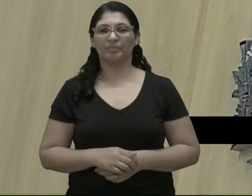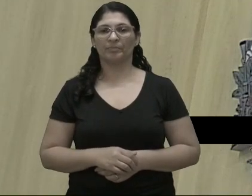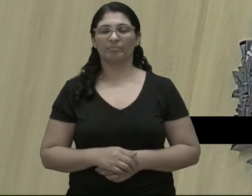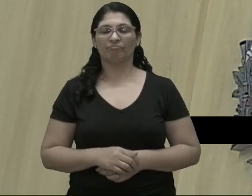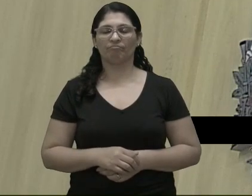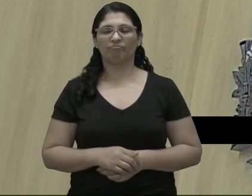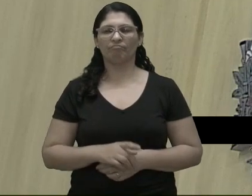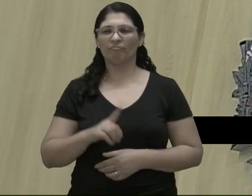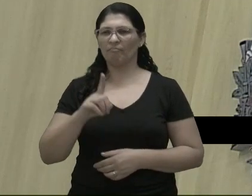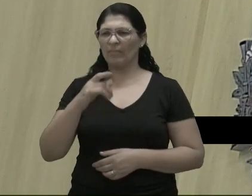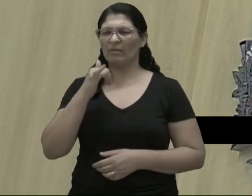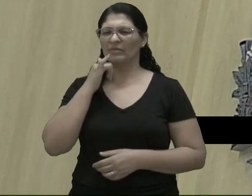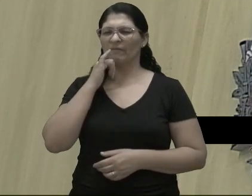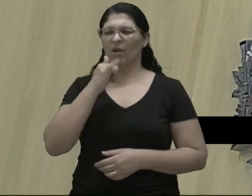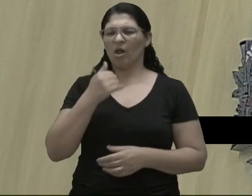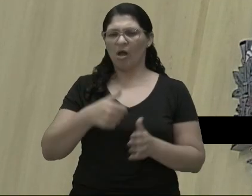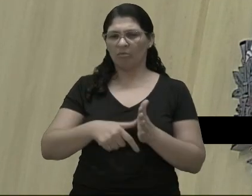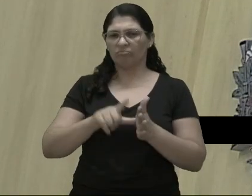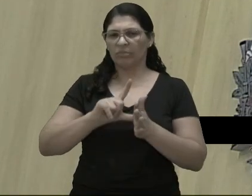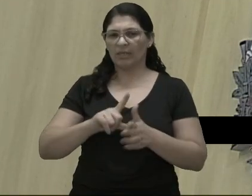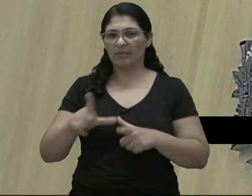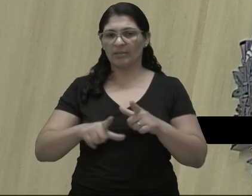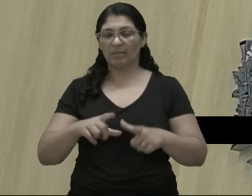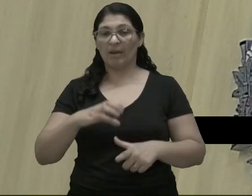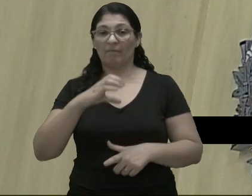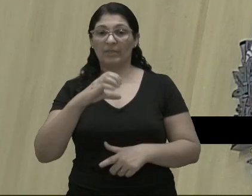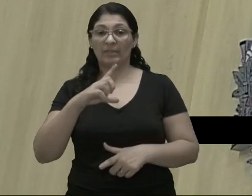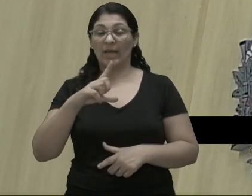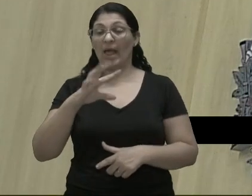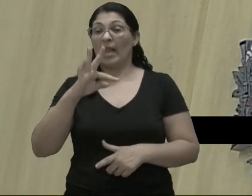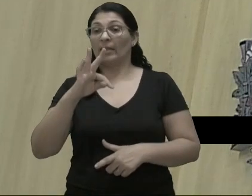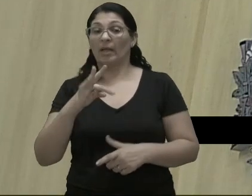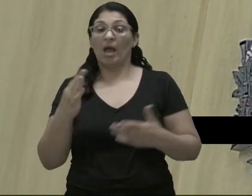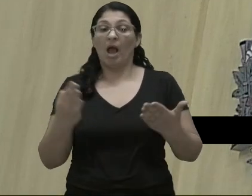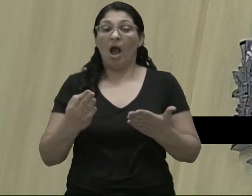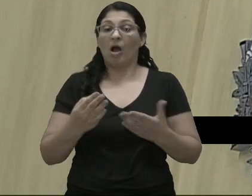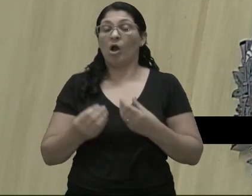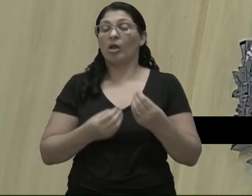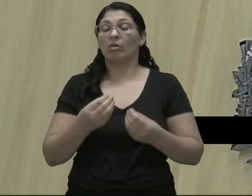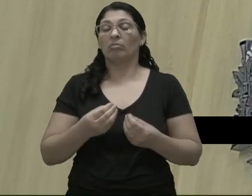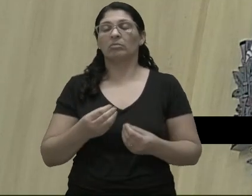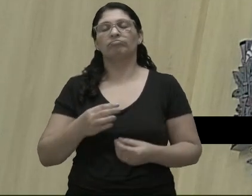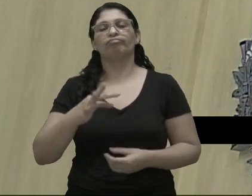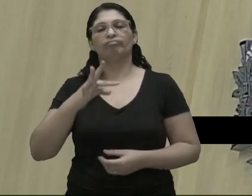Você falou que era CLT. Então, hoje você é? PJ.